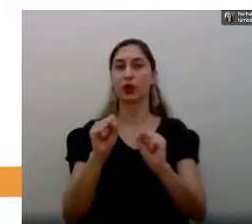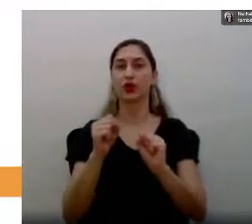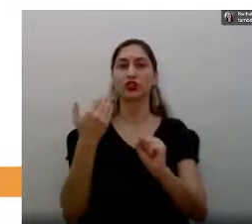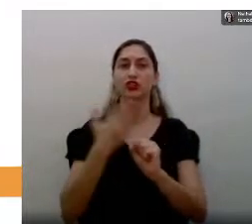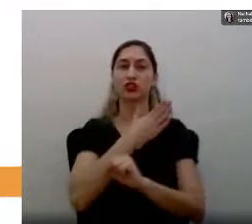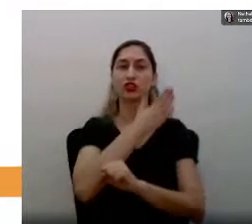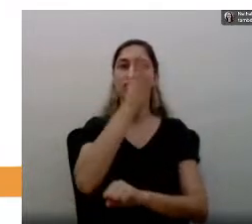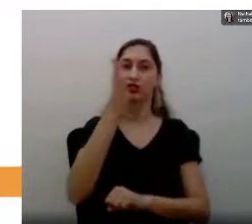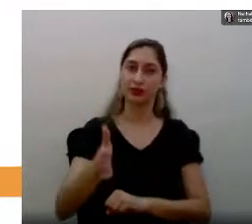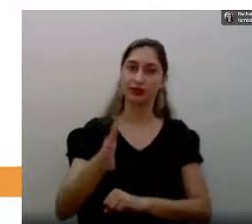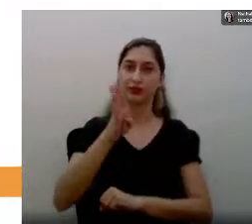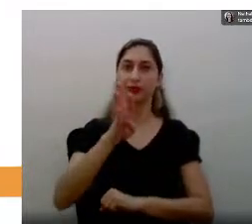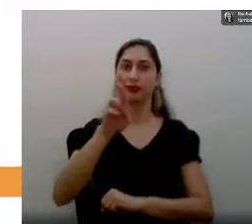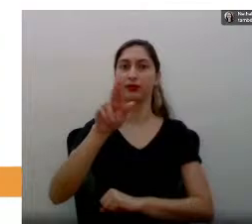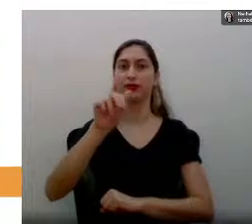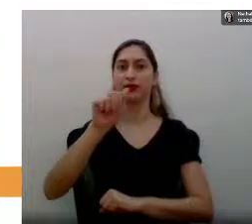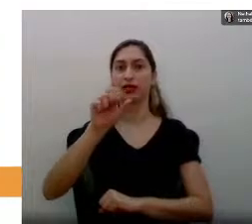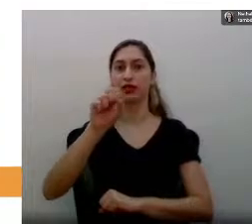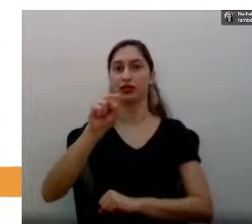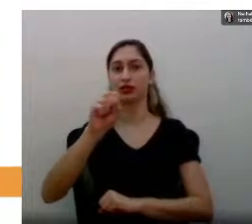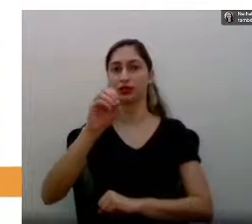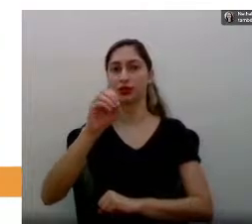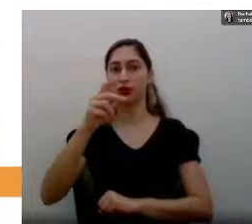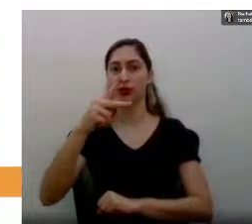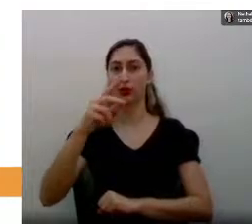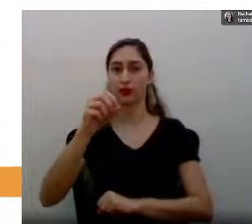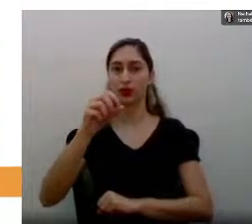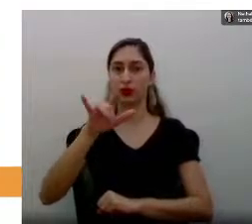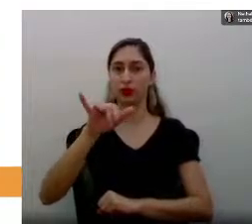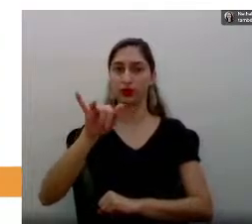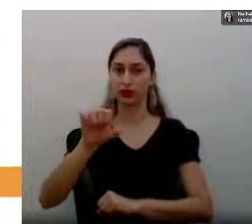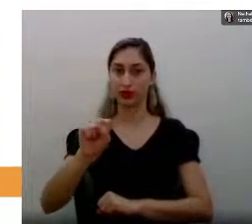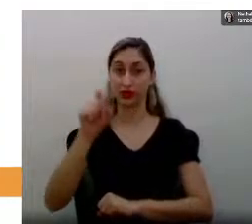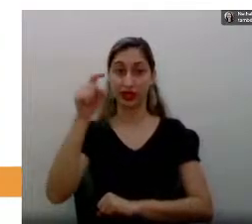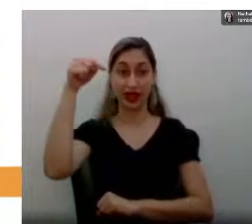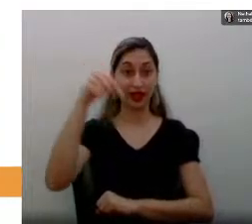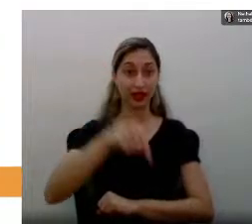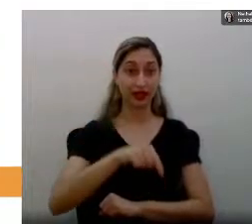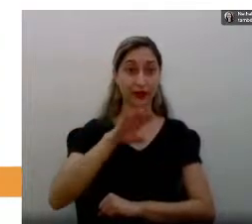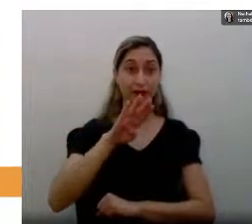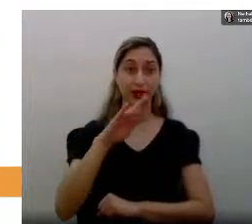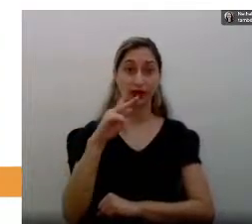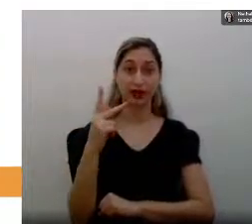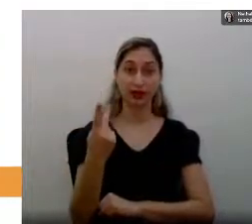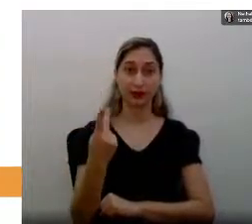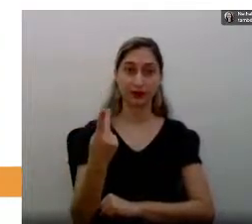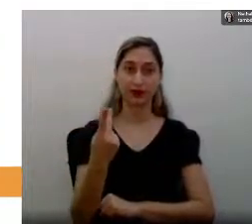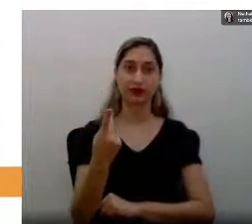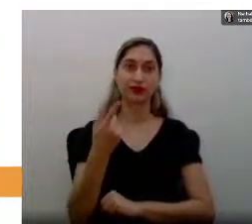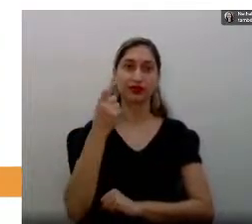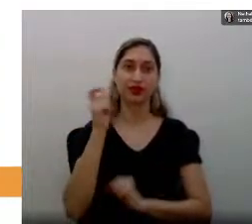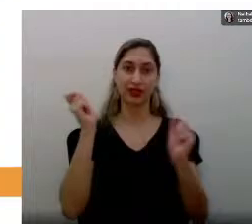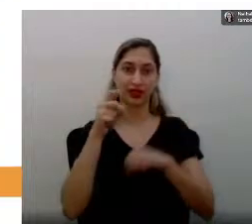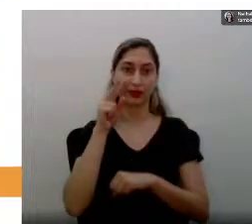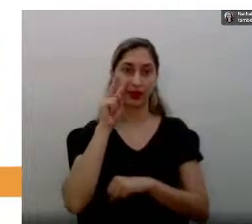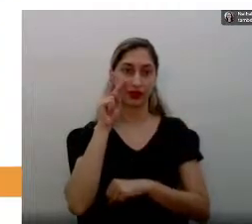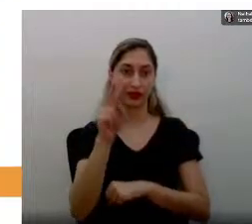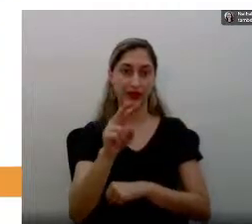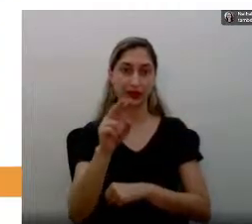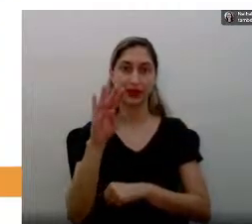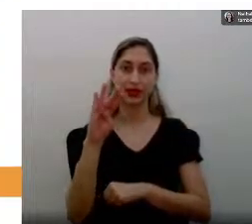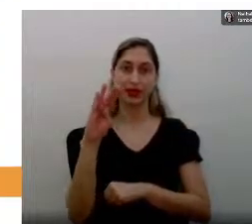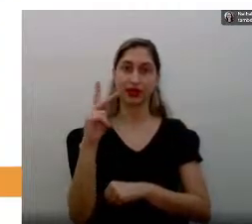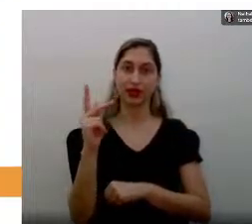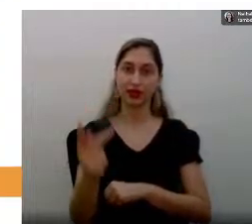né aqui a gente tem Observatório da Serra da Piedade onde é que a gente tem Belo Horizonte aqui no fundo tá o frei